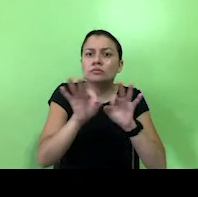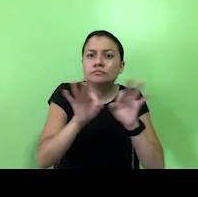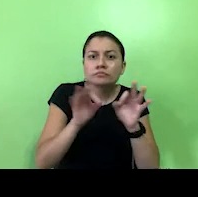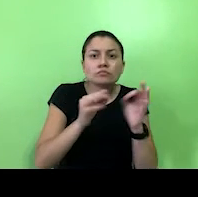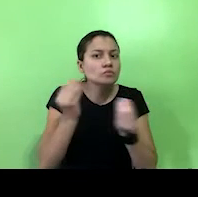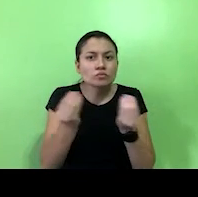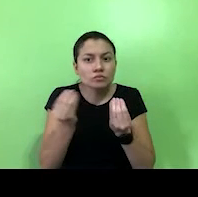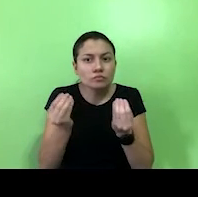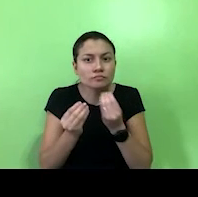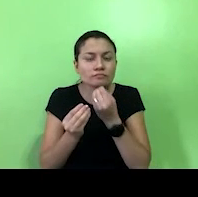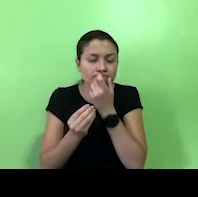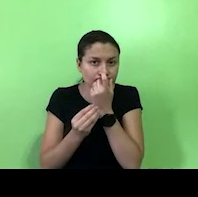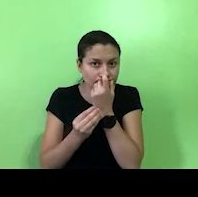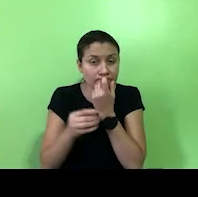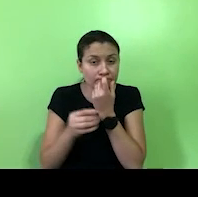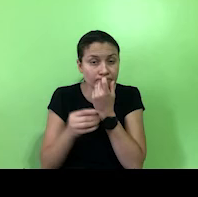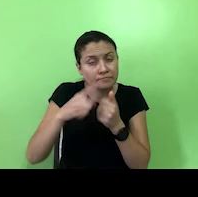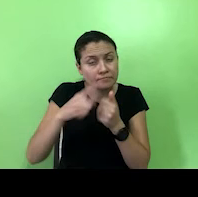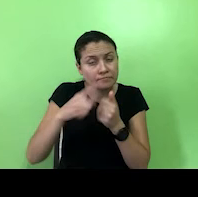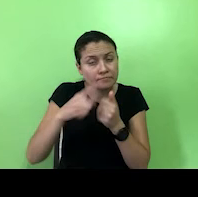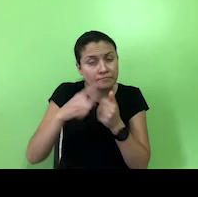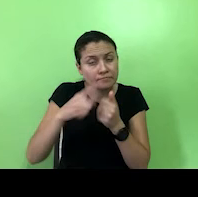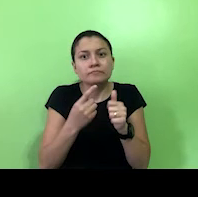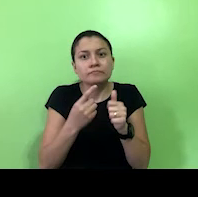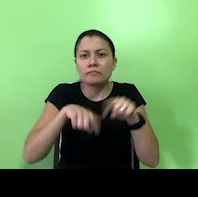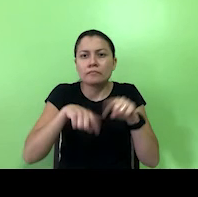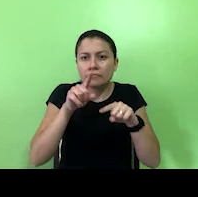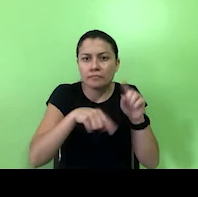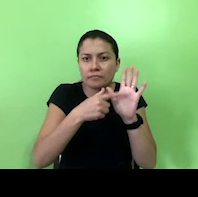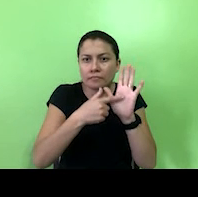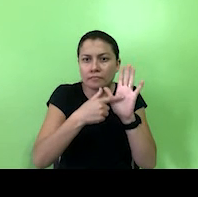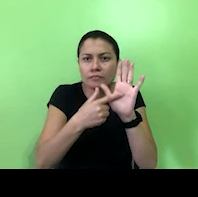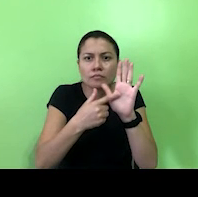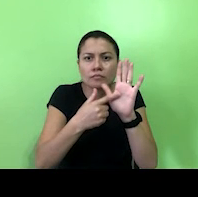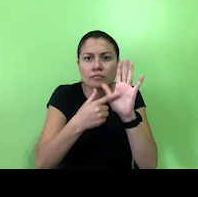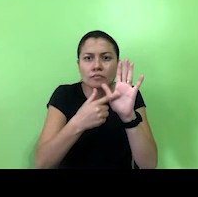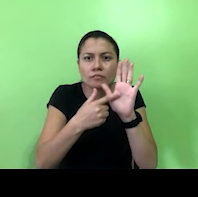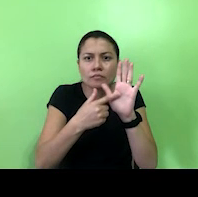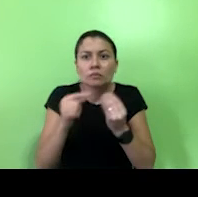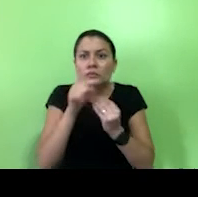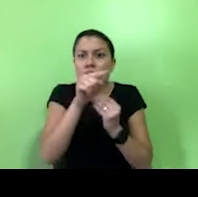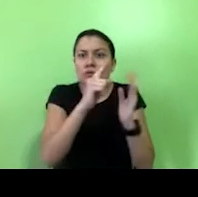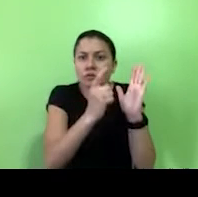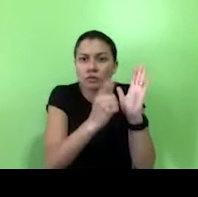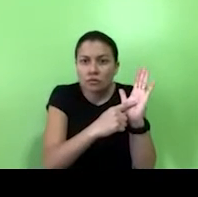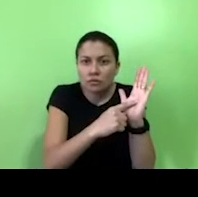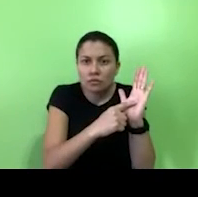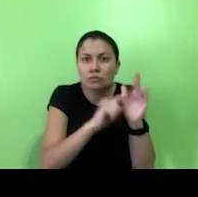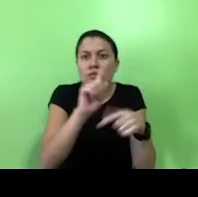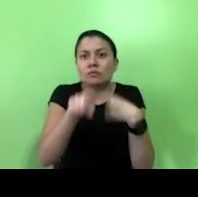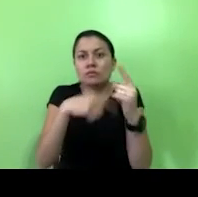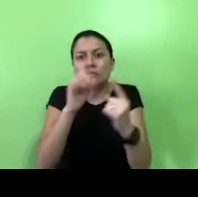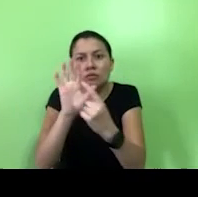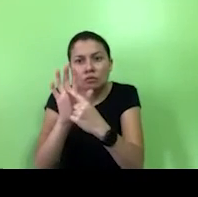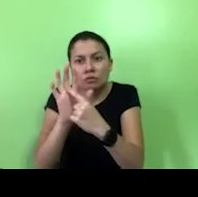Então, antes de toda a conversa, a gente primeiro apresentava esse material de apoio, que era um passo a passo, dizendo, você vai clicar aqui, você vai clicar lá, depois você